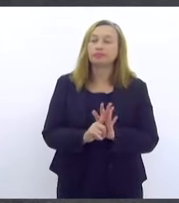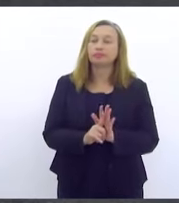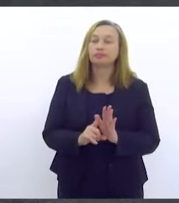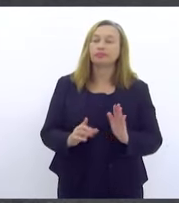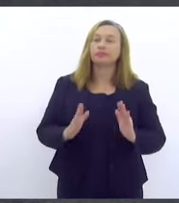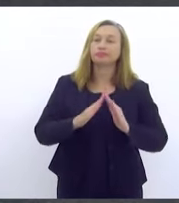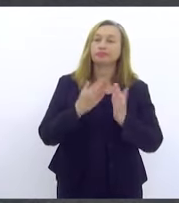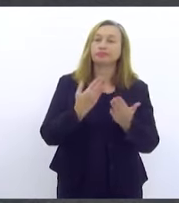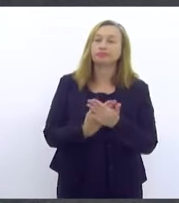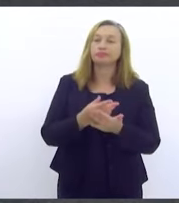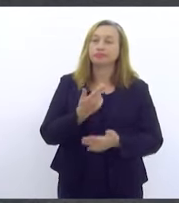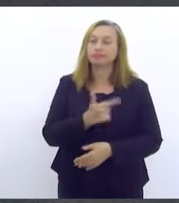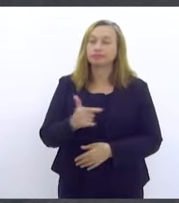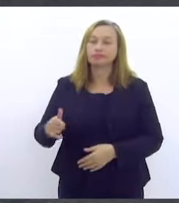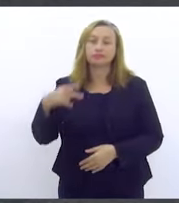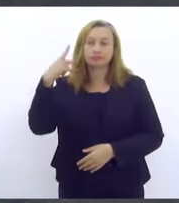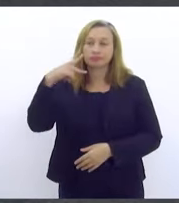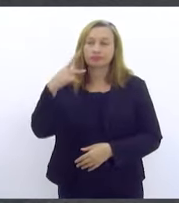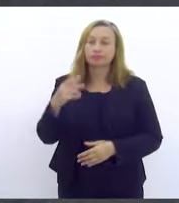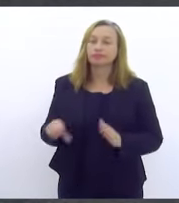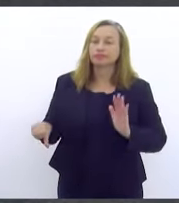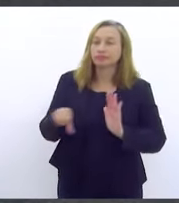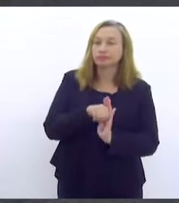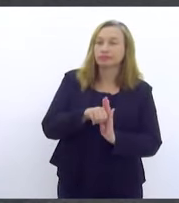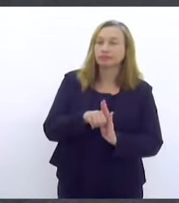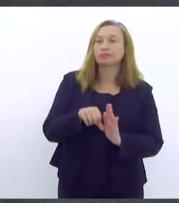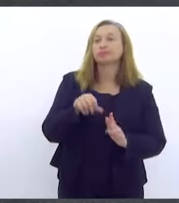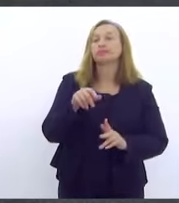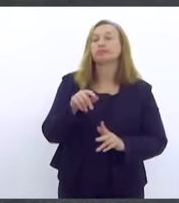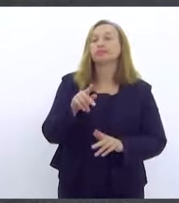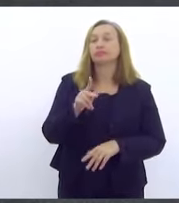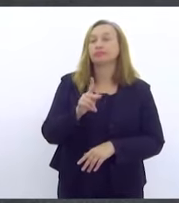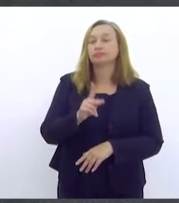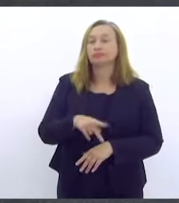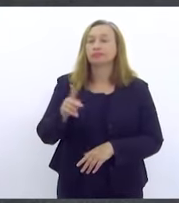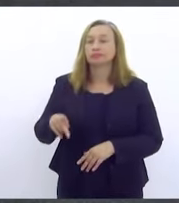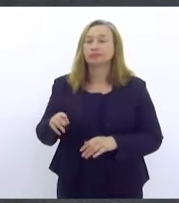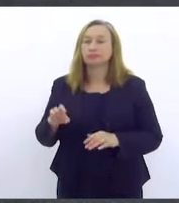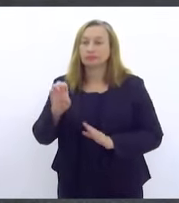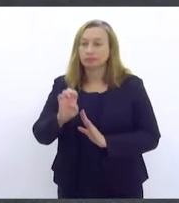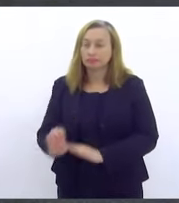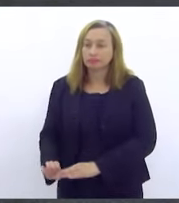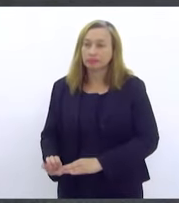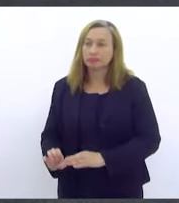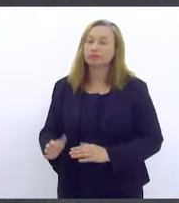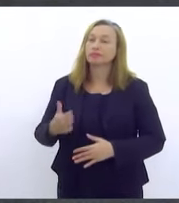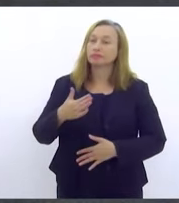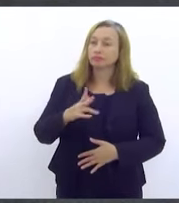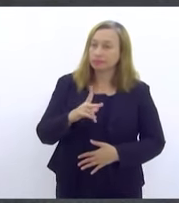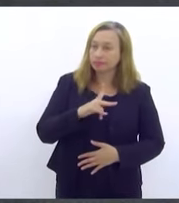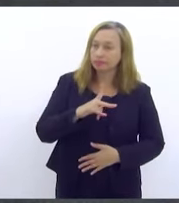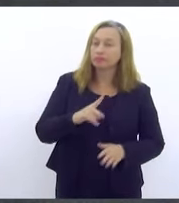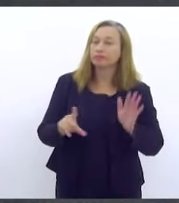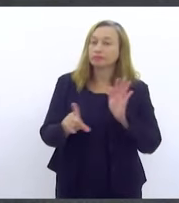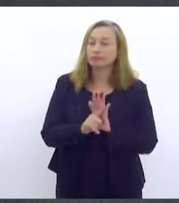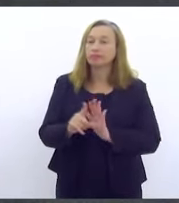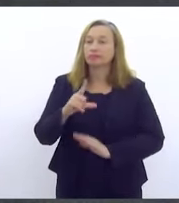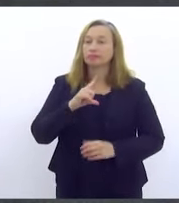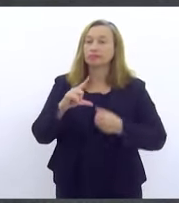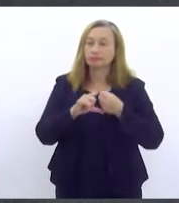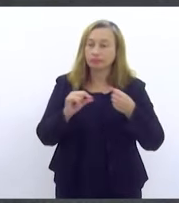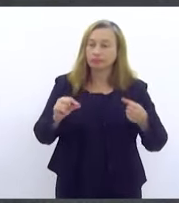sem partido, que vinha servindo para criminalizar os professores de esquerda. Muito bem. A minha própria lei tem um